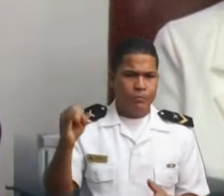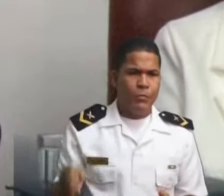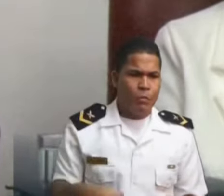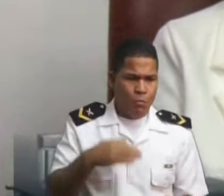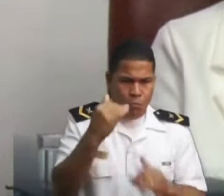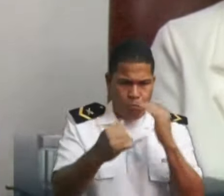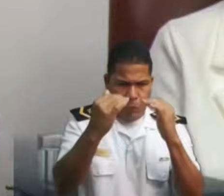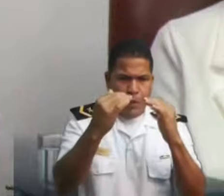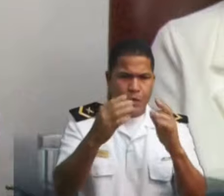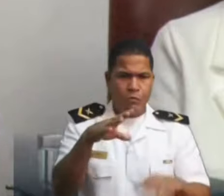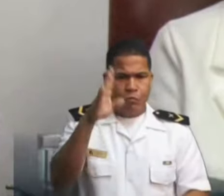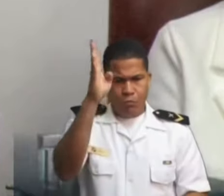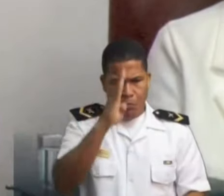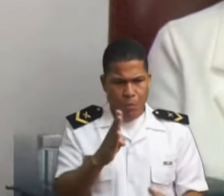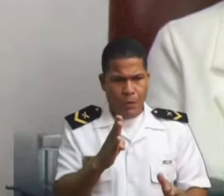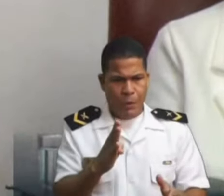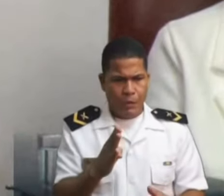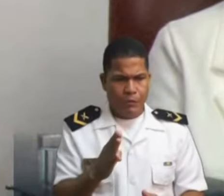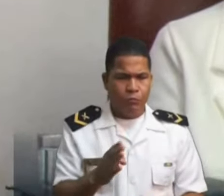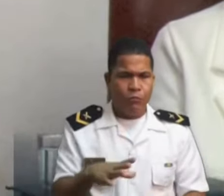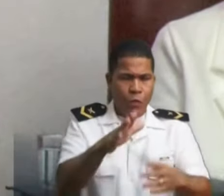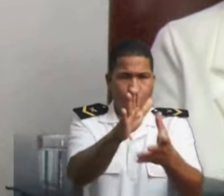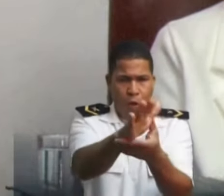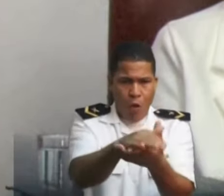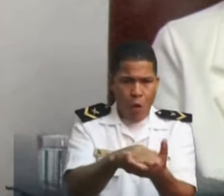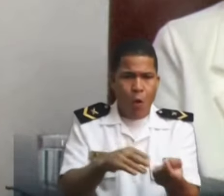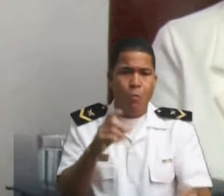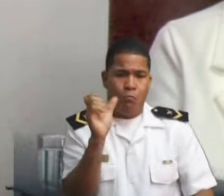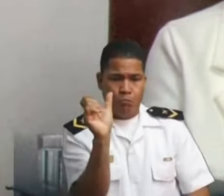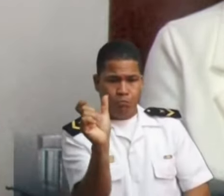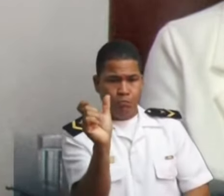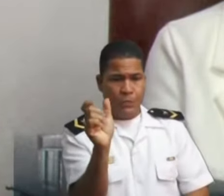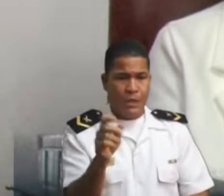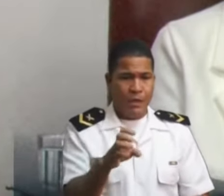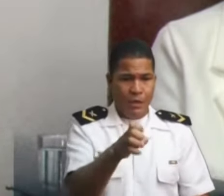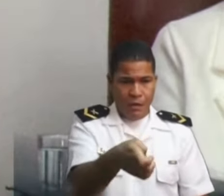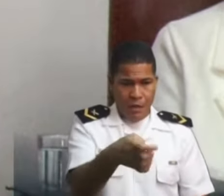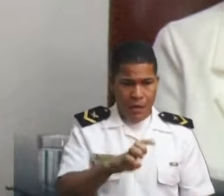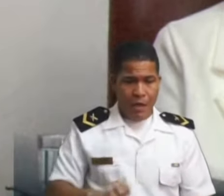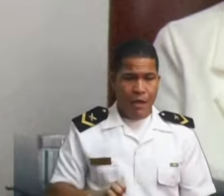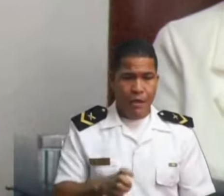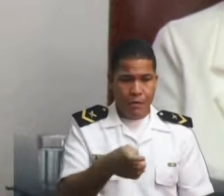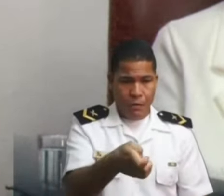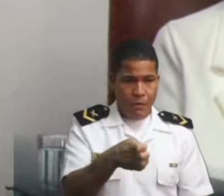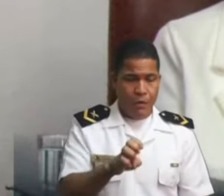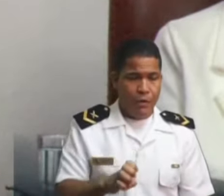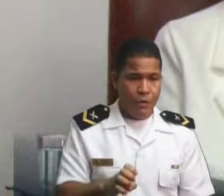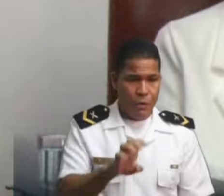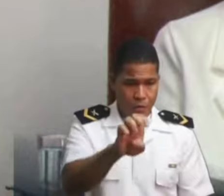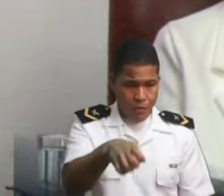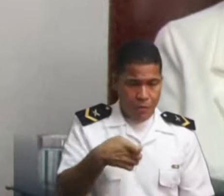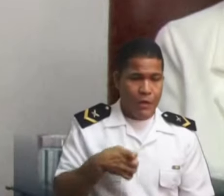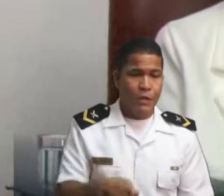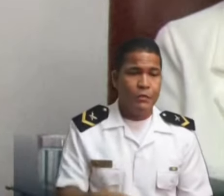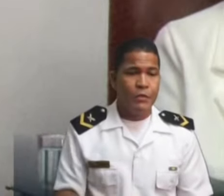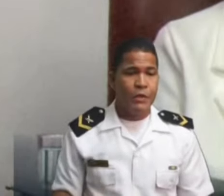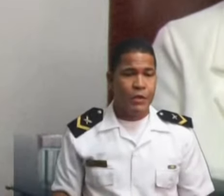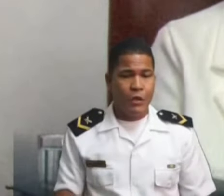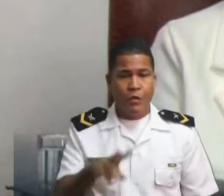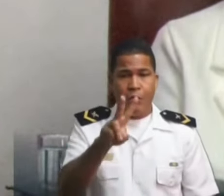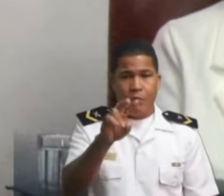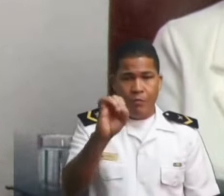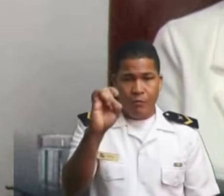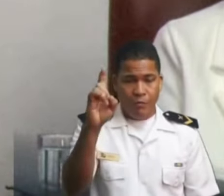Brasil. Copio as palavras do ex-presidente, vice-almirante Wilson Pereira de Lima Filho, abre